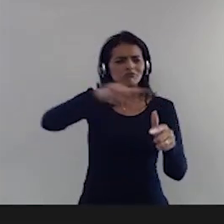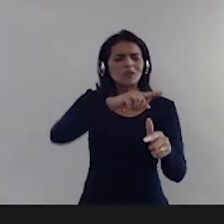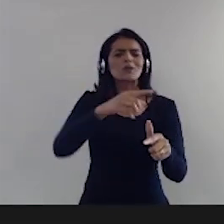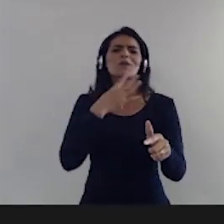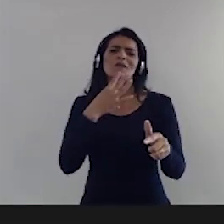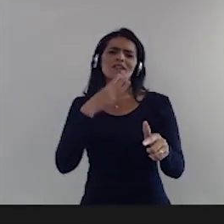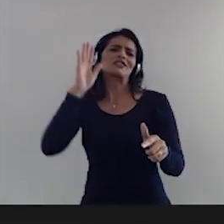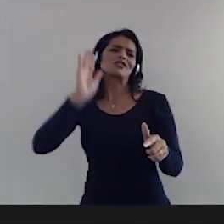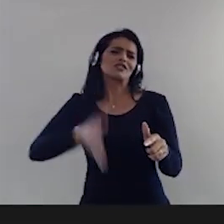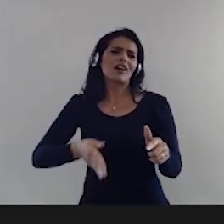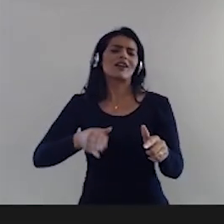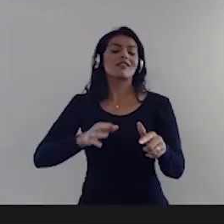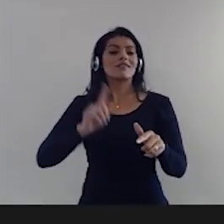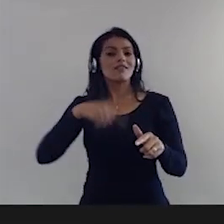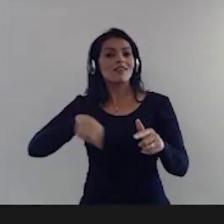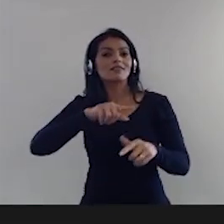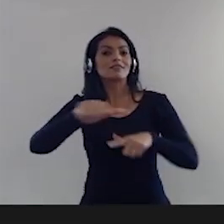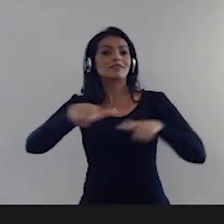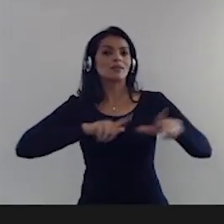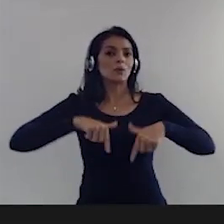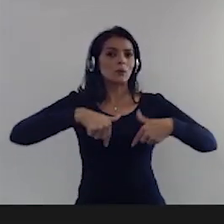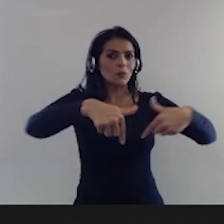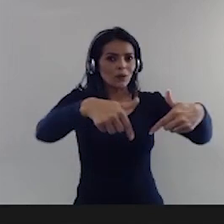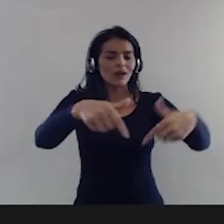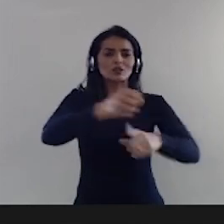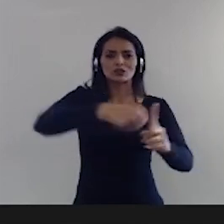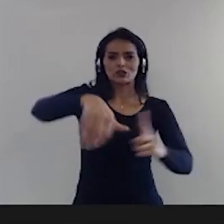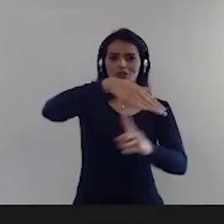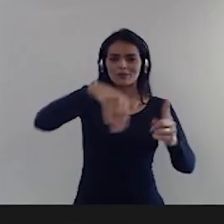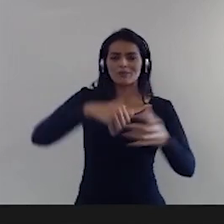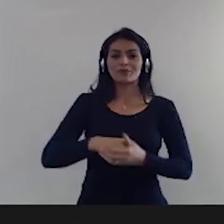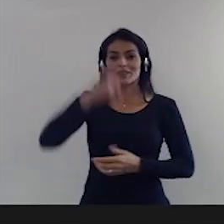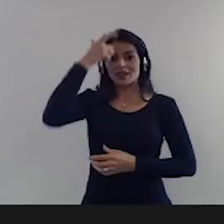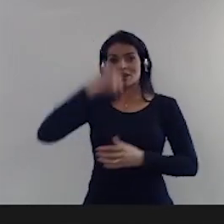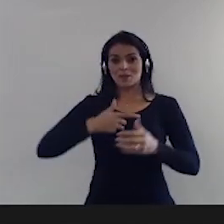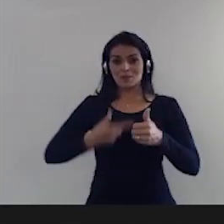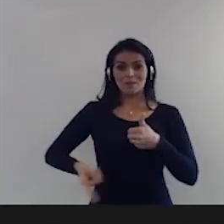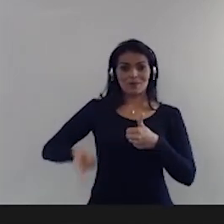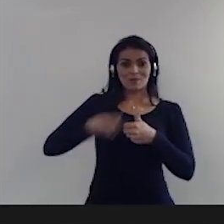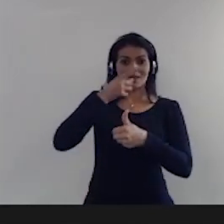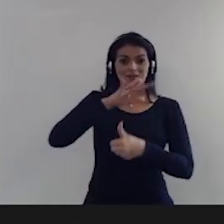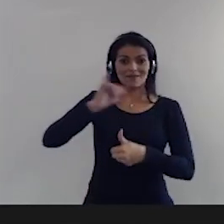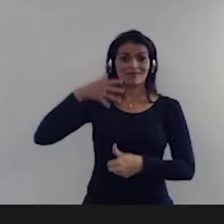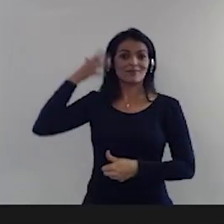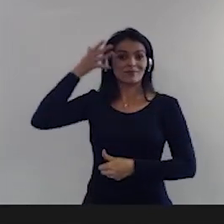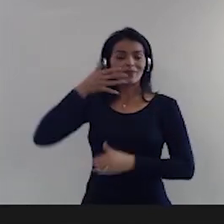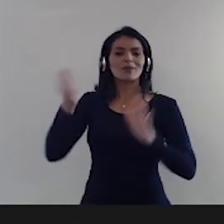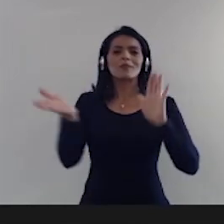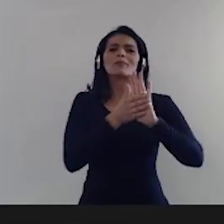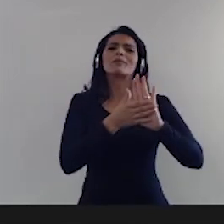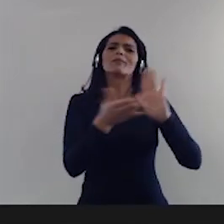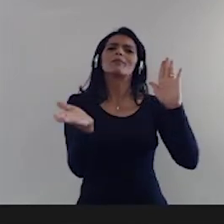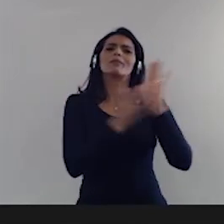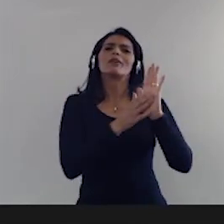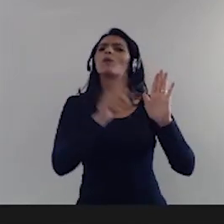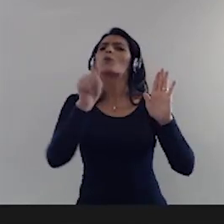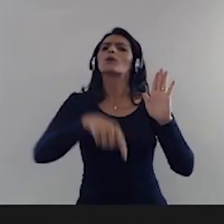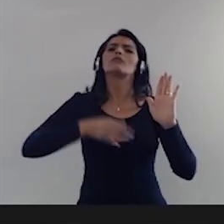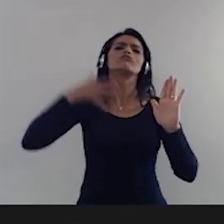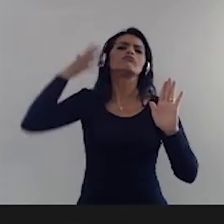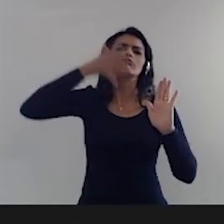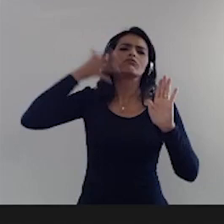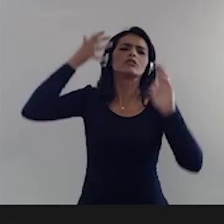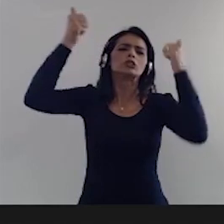nossa sociedade. Como eu sou a primeira a falar, temos pouco tempo, a minha proposta é fazer uma